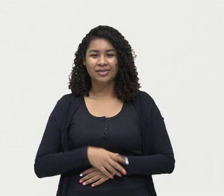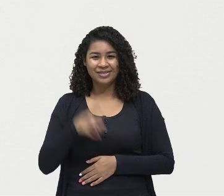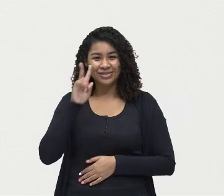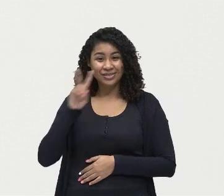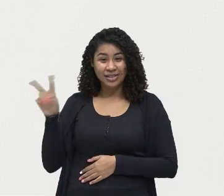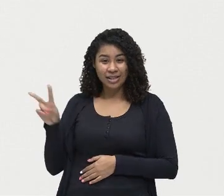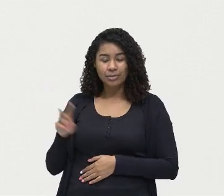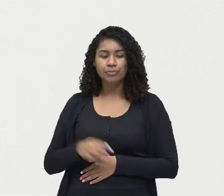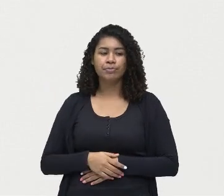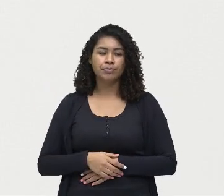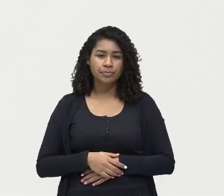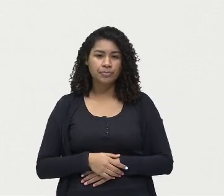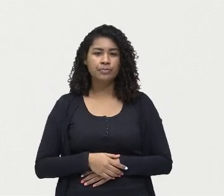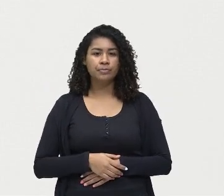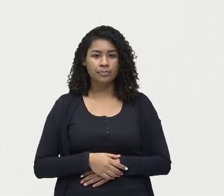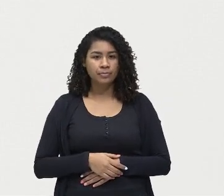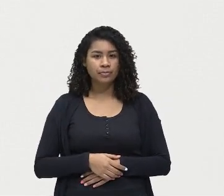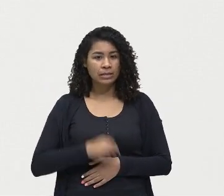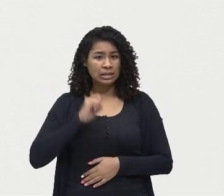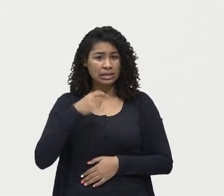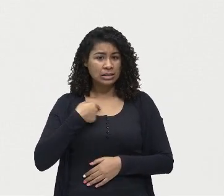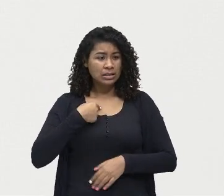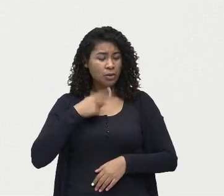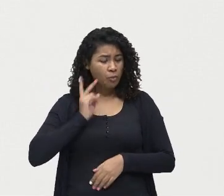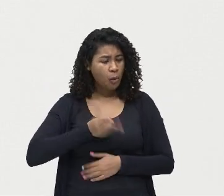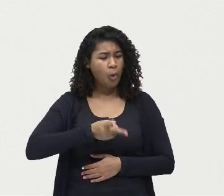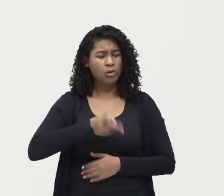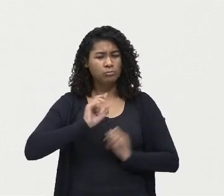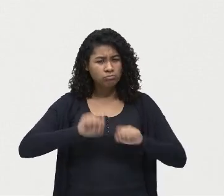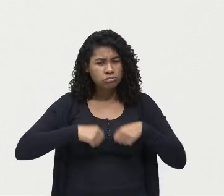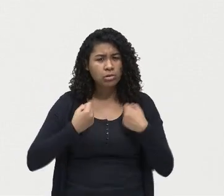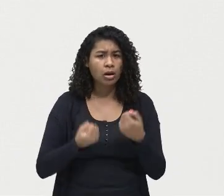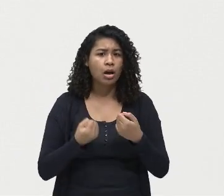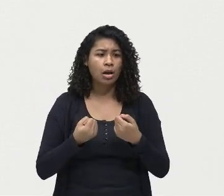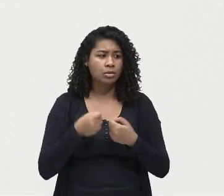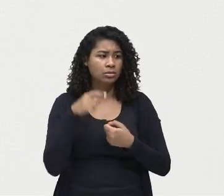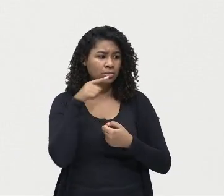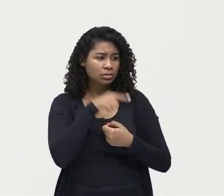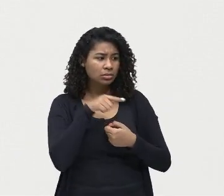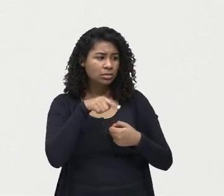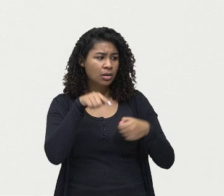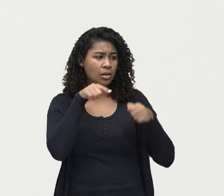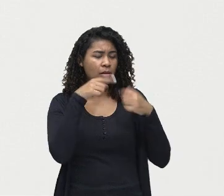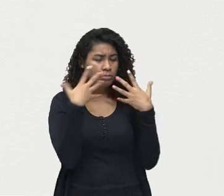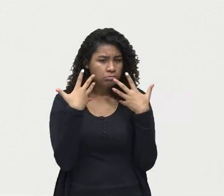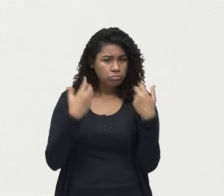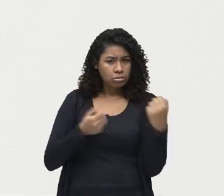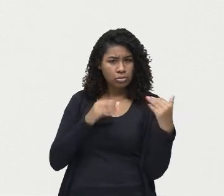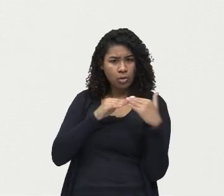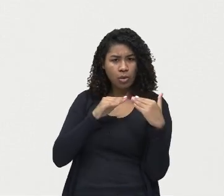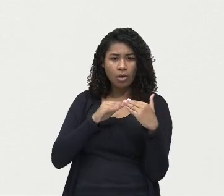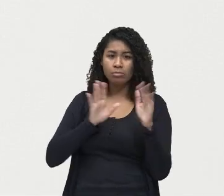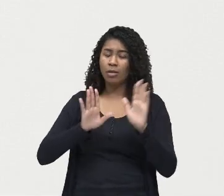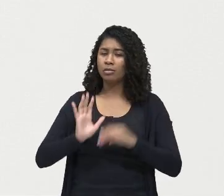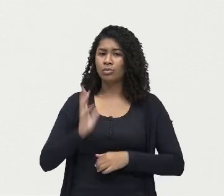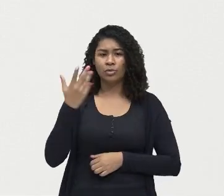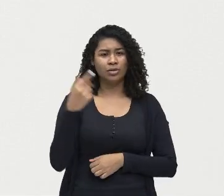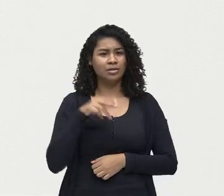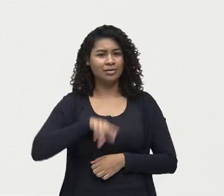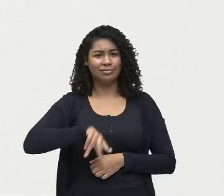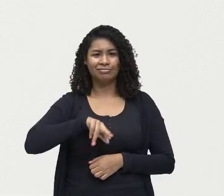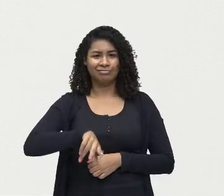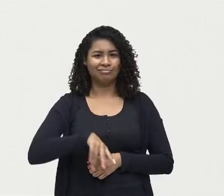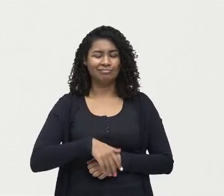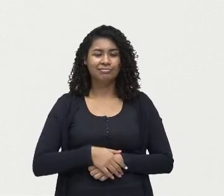insistir deveria ter convencido o especialista, mas não aconteceu. Por isso a letra D de docinho apresenta o quê?